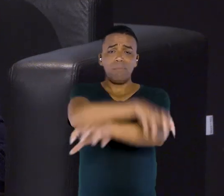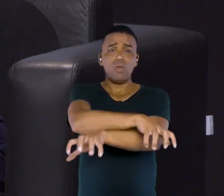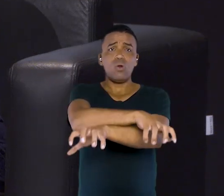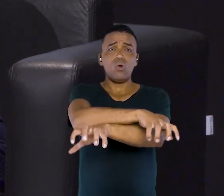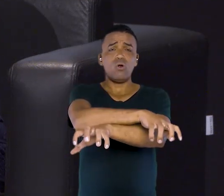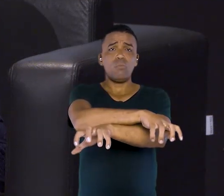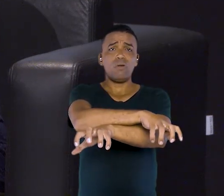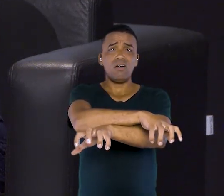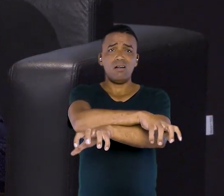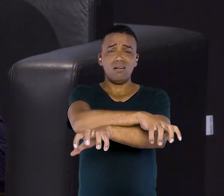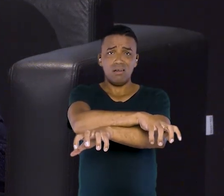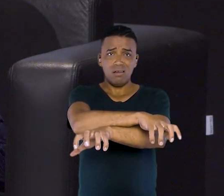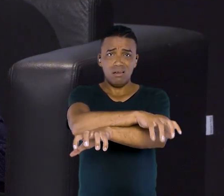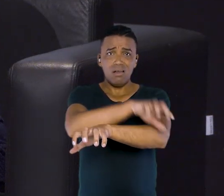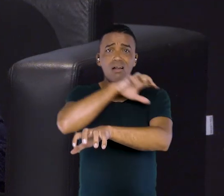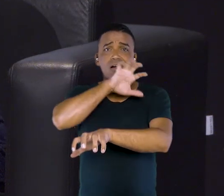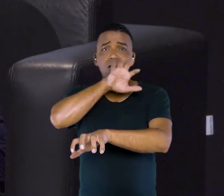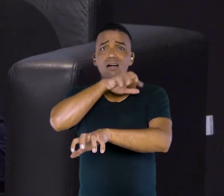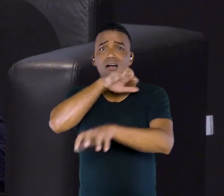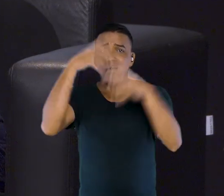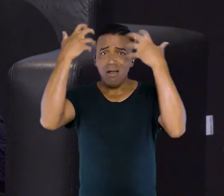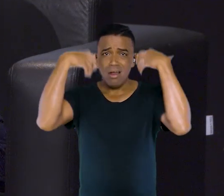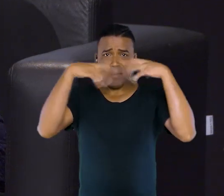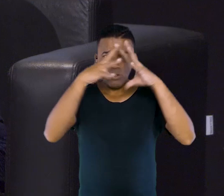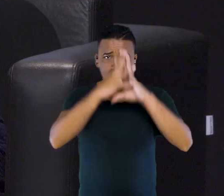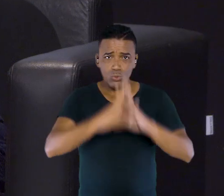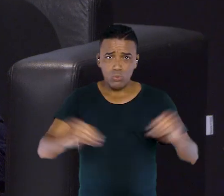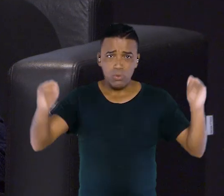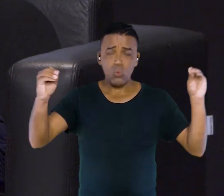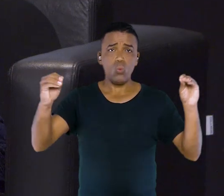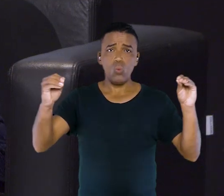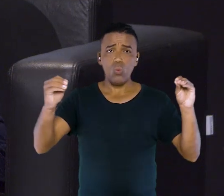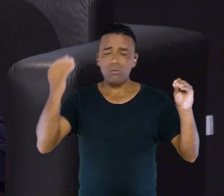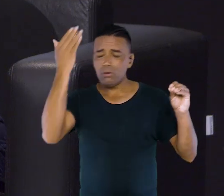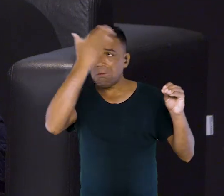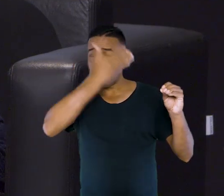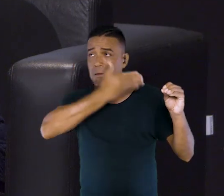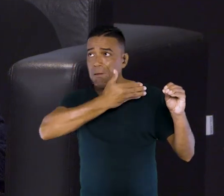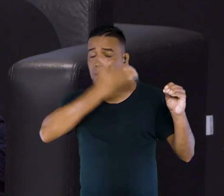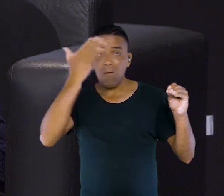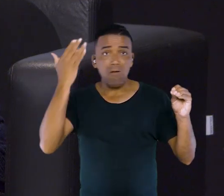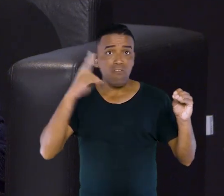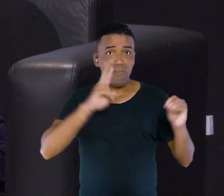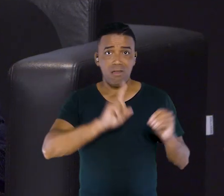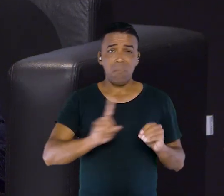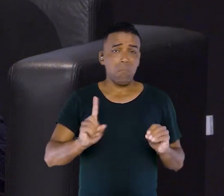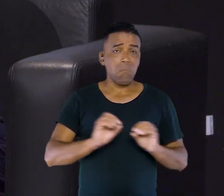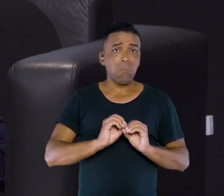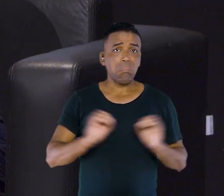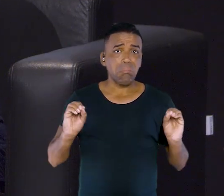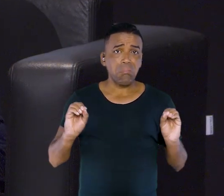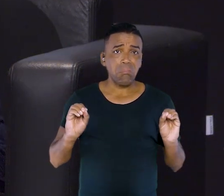estão? Será que desapareceram? Se tornaram invisíveis?